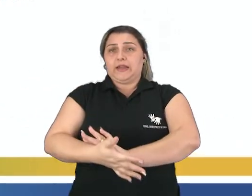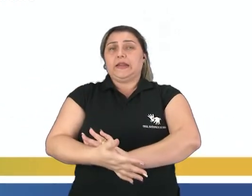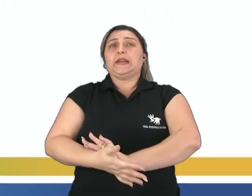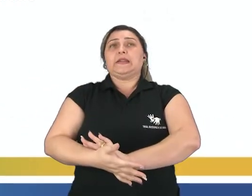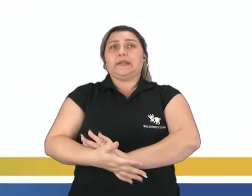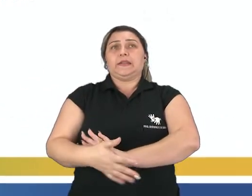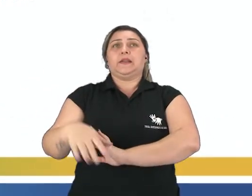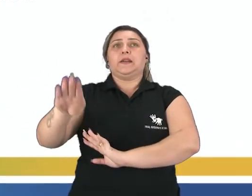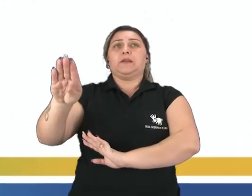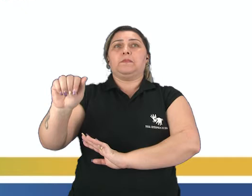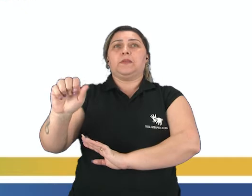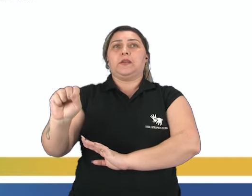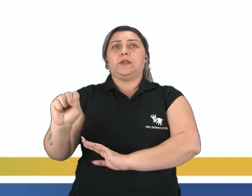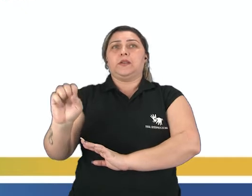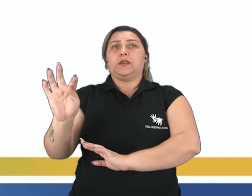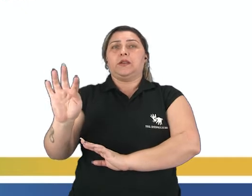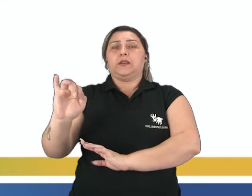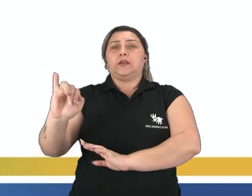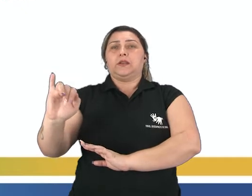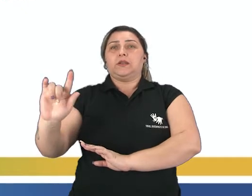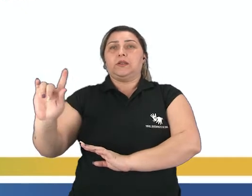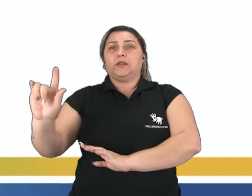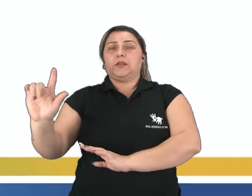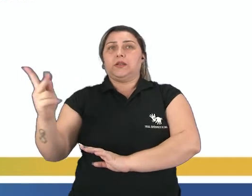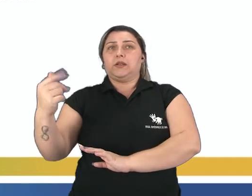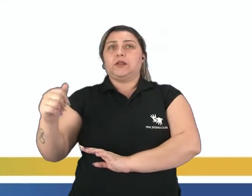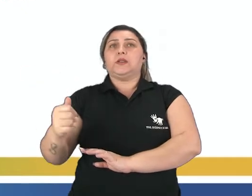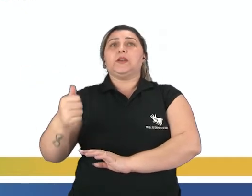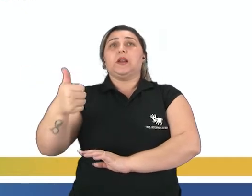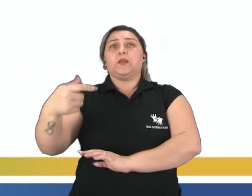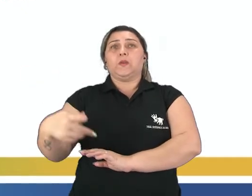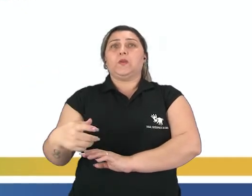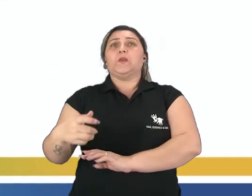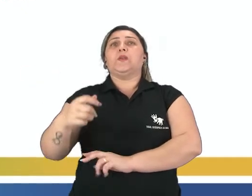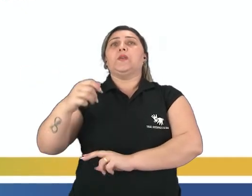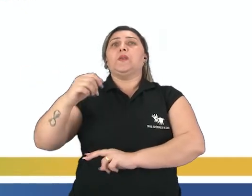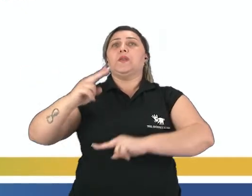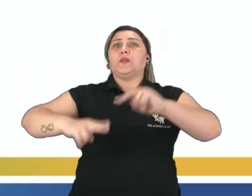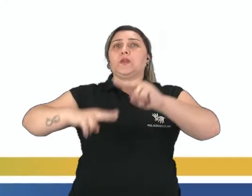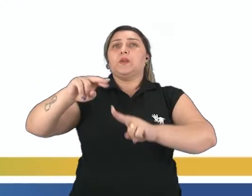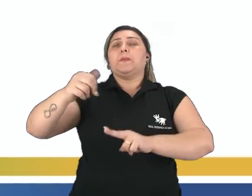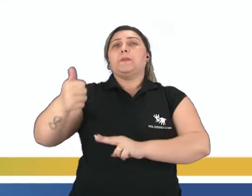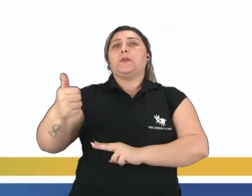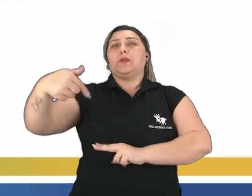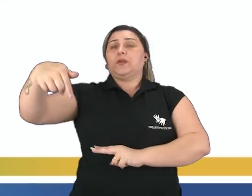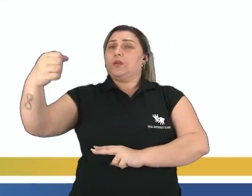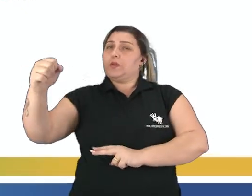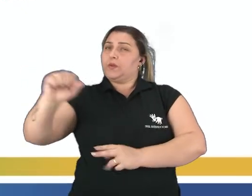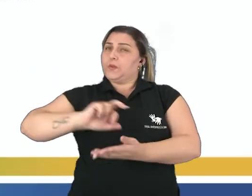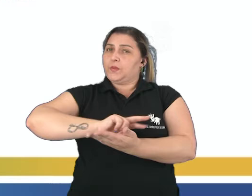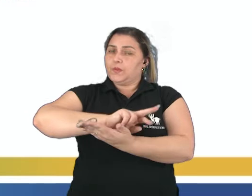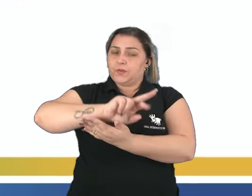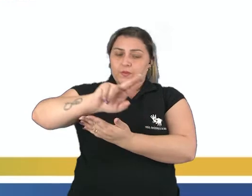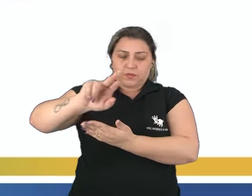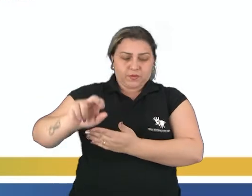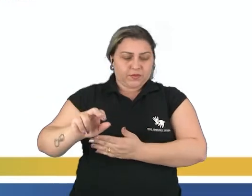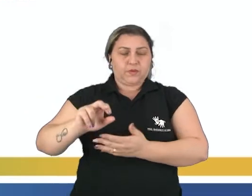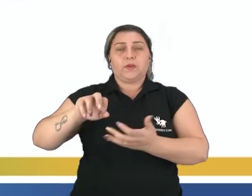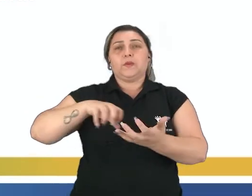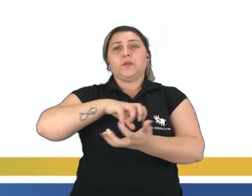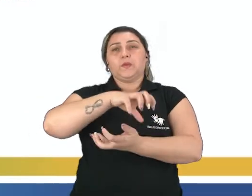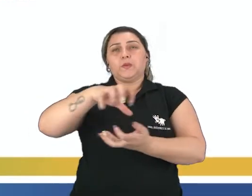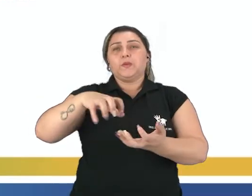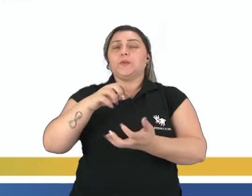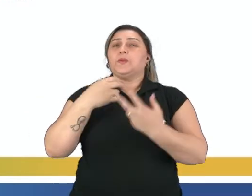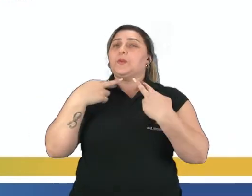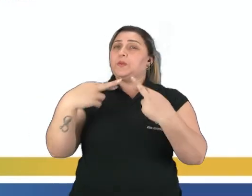França foi a queda da Bastilha, que aconteceu em 14 de julho de 1789. Então, diversos revoltosos